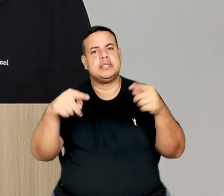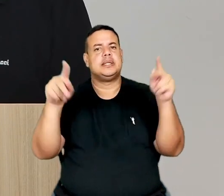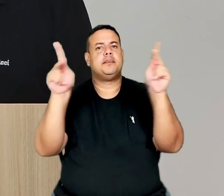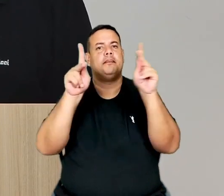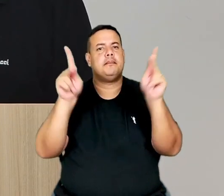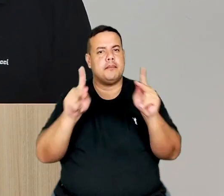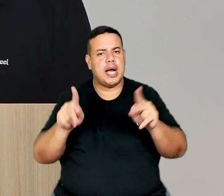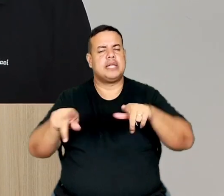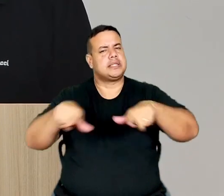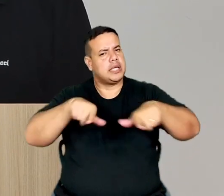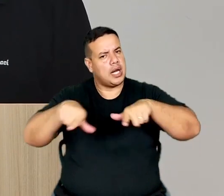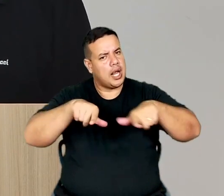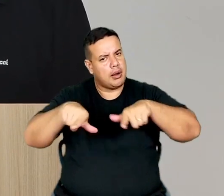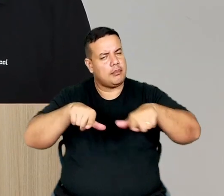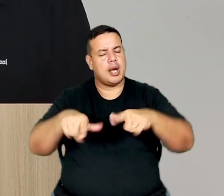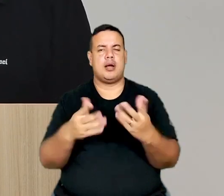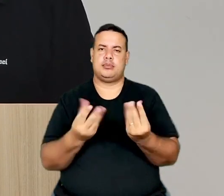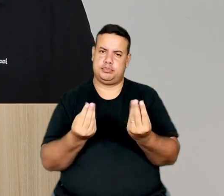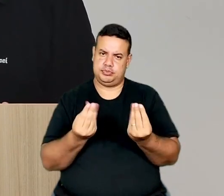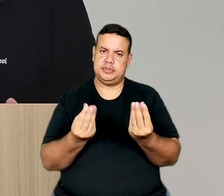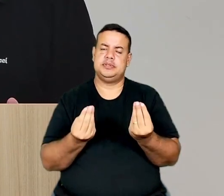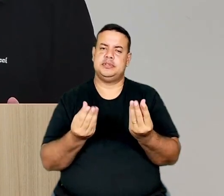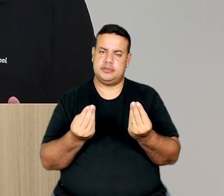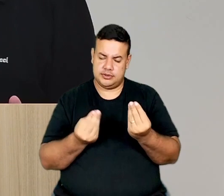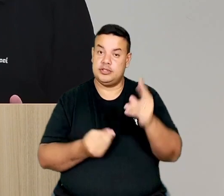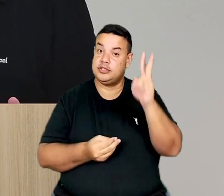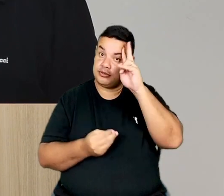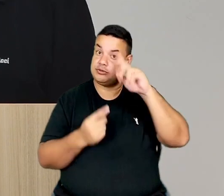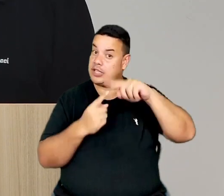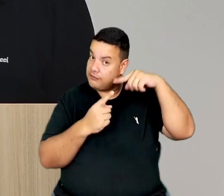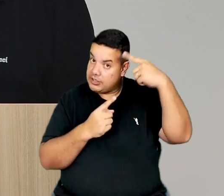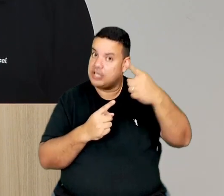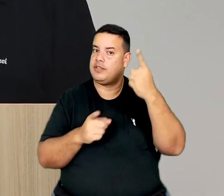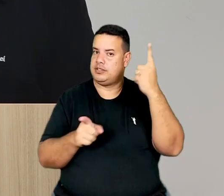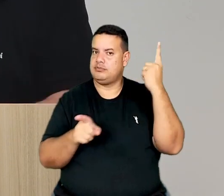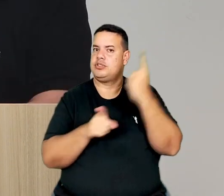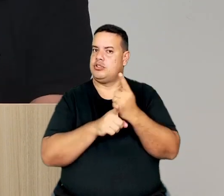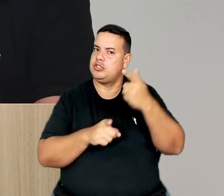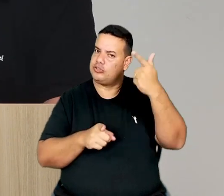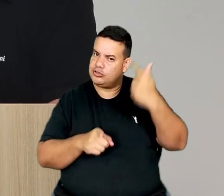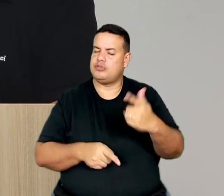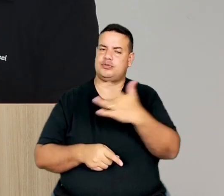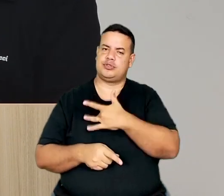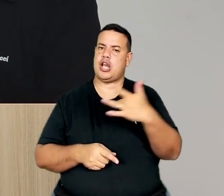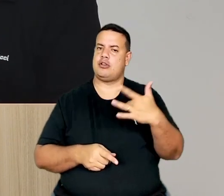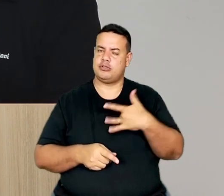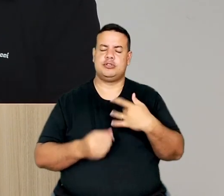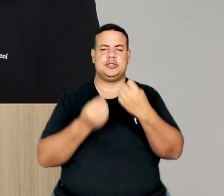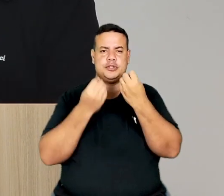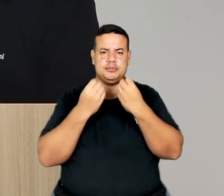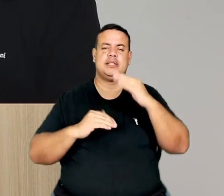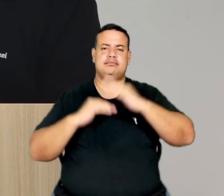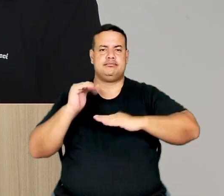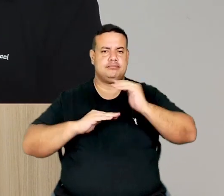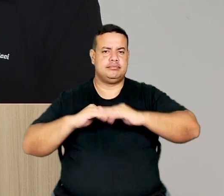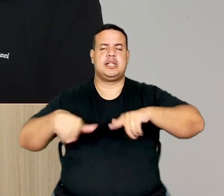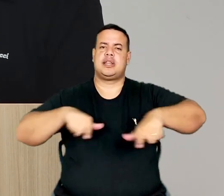produtiva, e que nós possamos estar aqui segunda-feira que vem, bem com saúde, trabalhando, produzindo, em